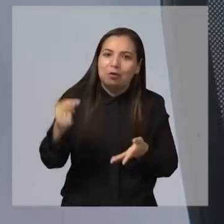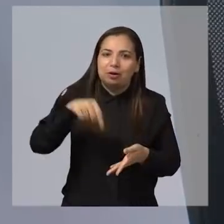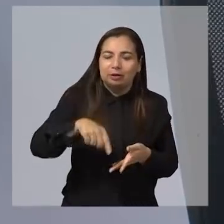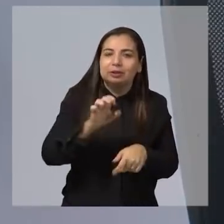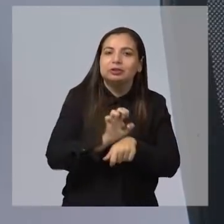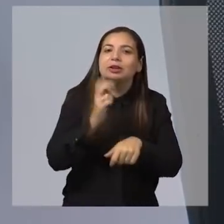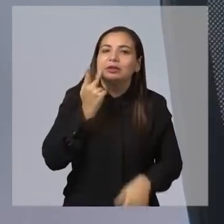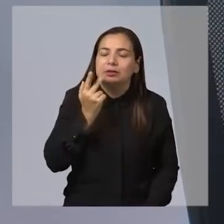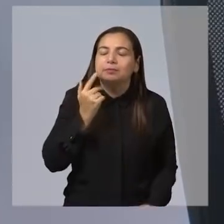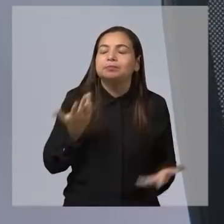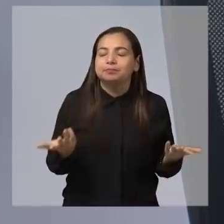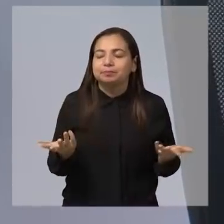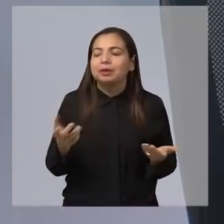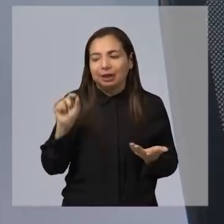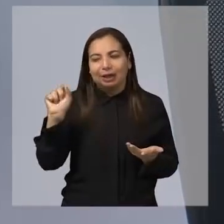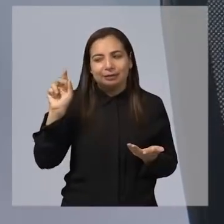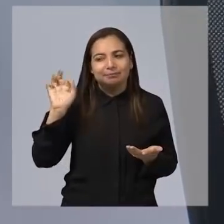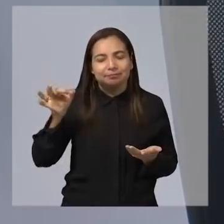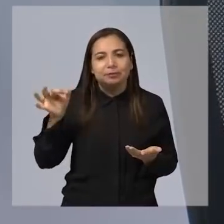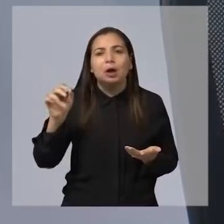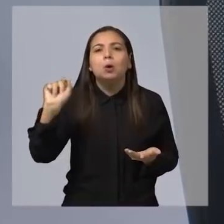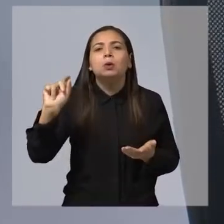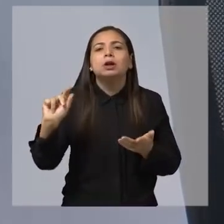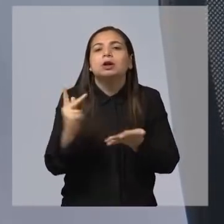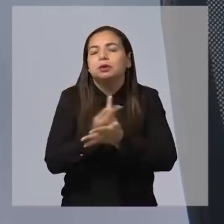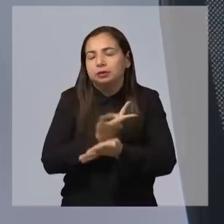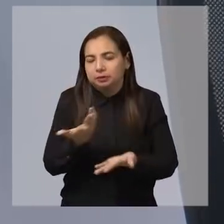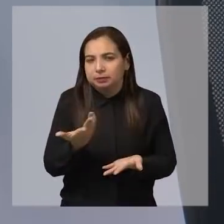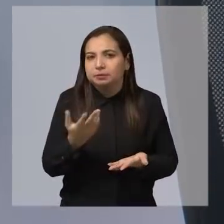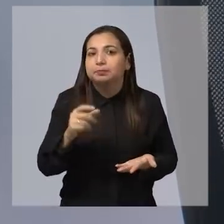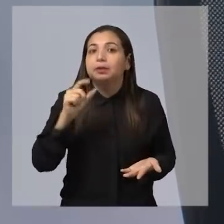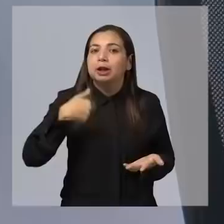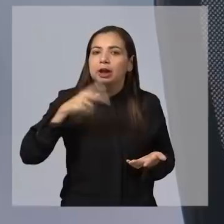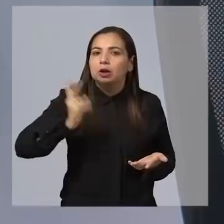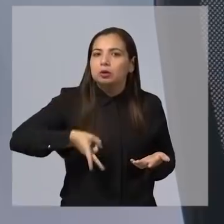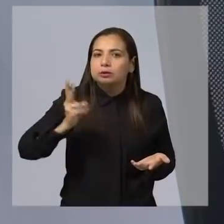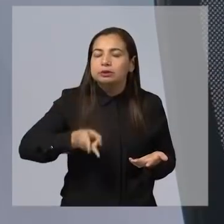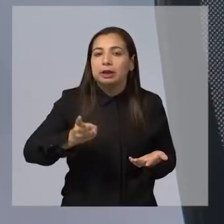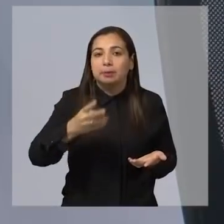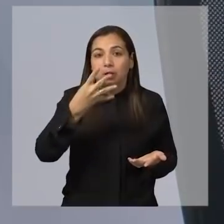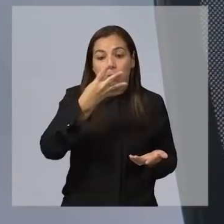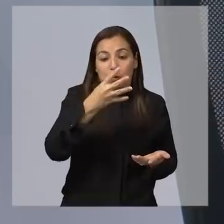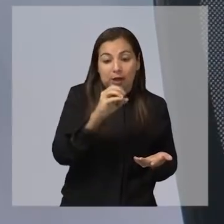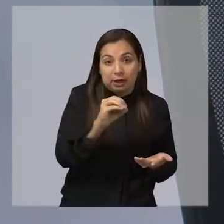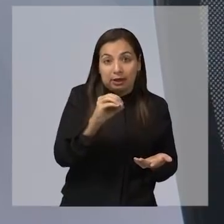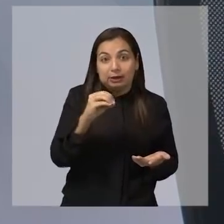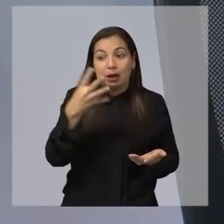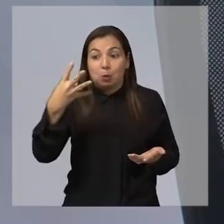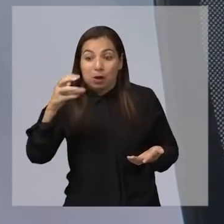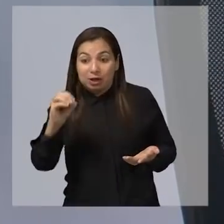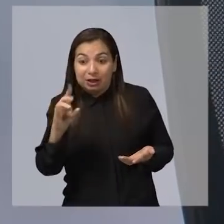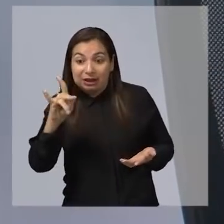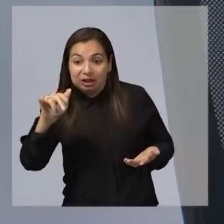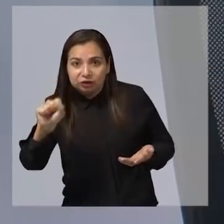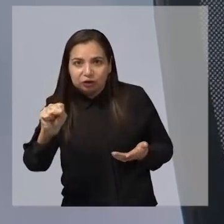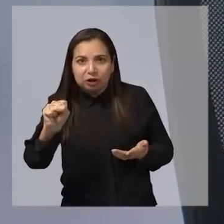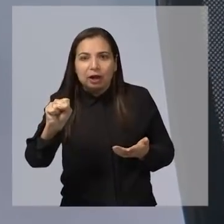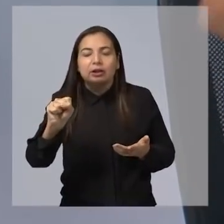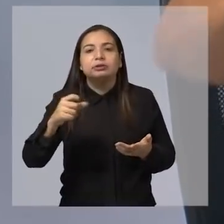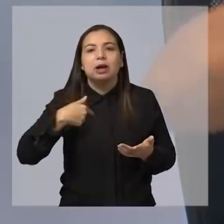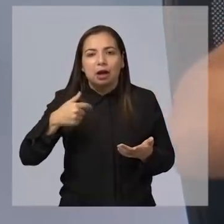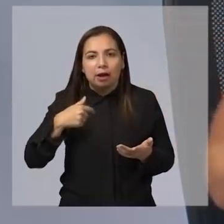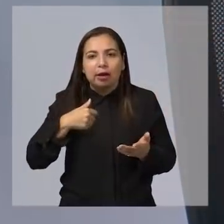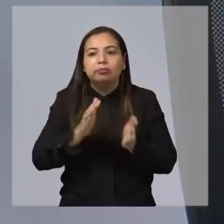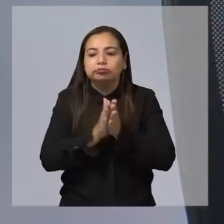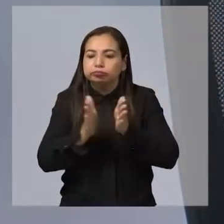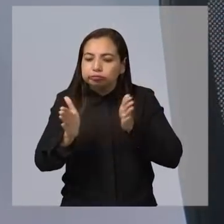retiramos. O procedimento, quando eu saí de lá, eu fazia inspeção eletrônica de 40 e 45 dias, com a maleta. Inspeção eletrônica, ou seja, eu sei que